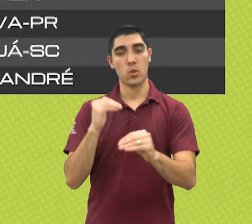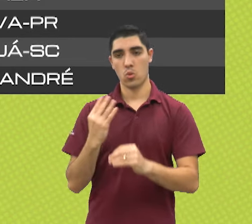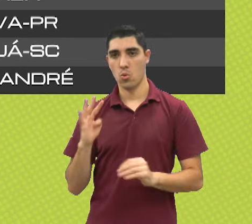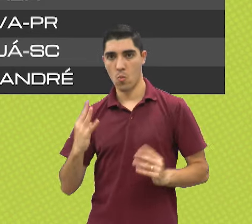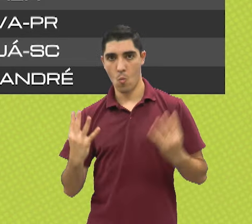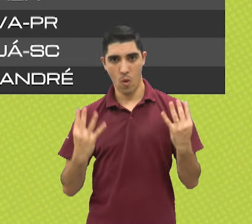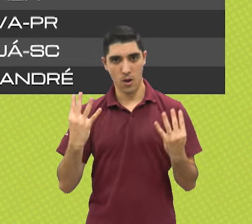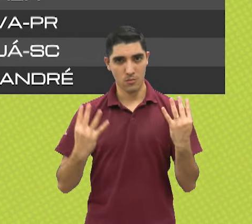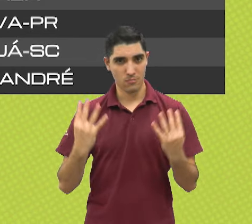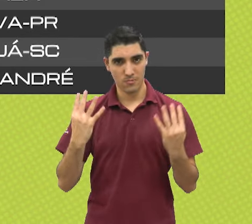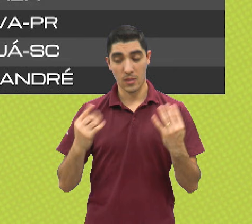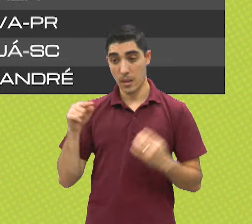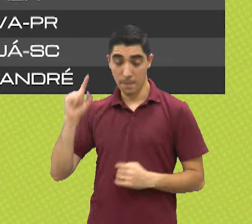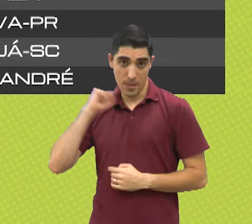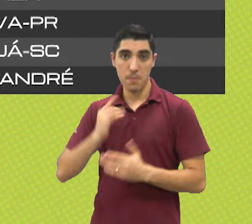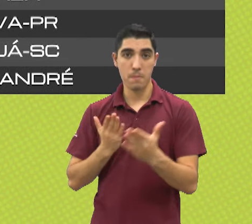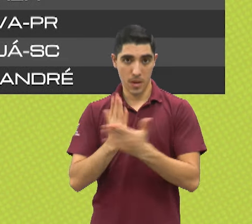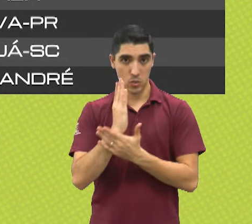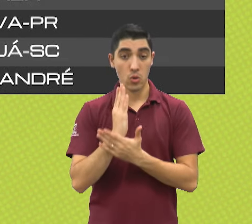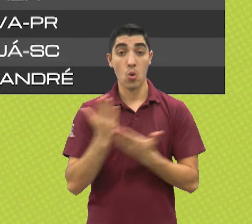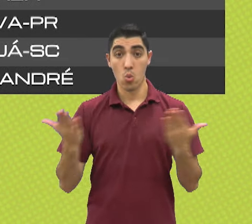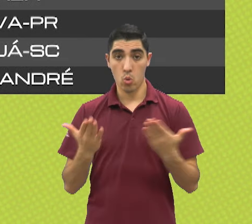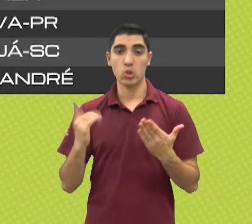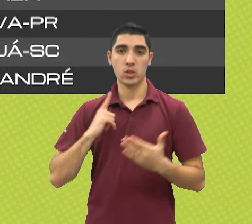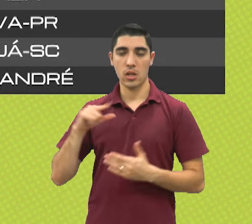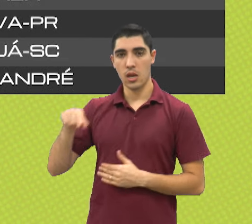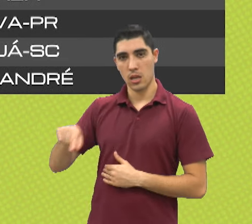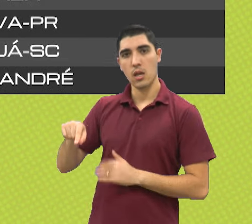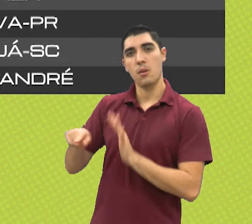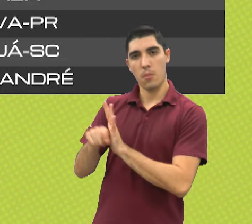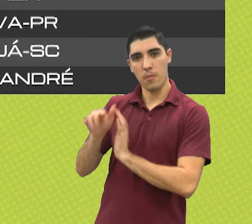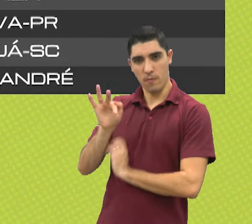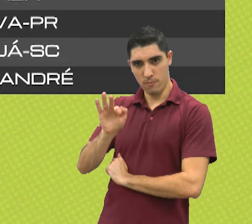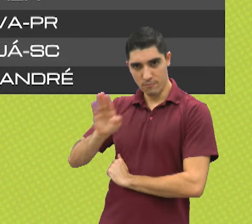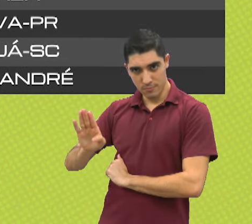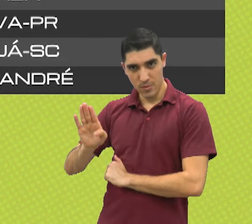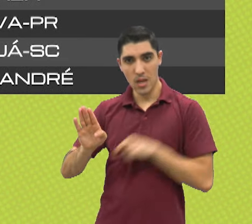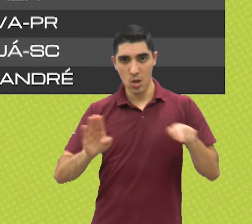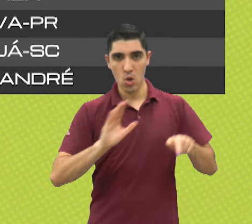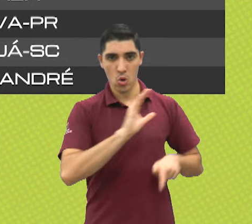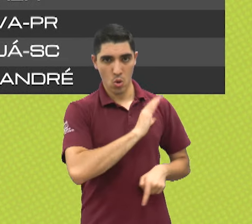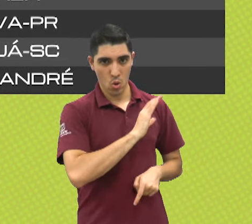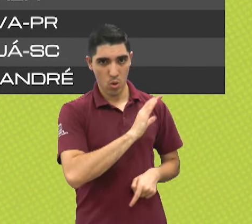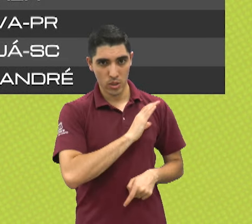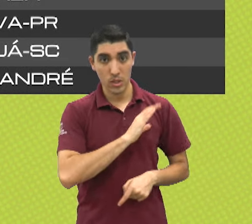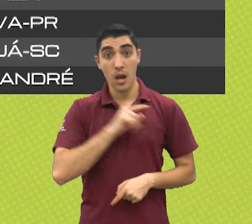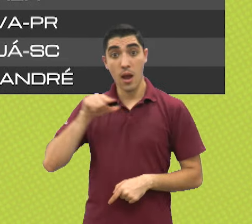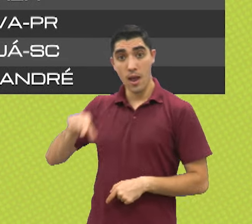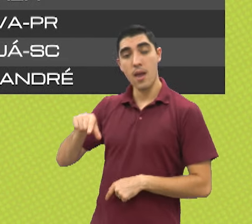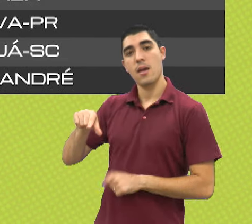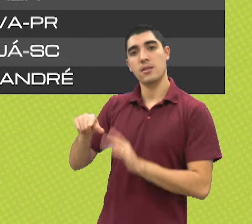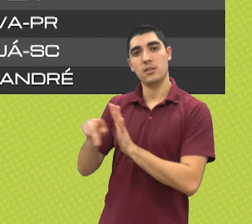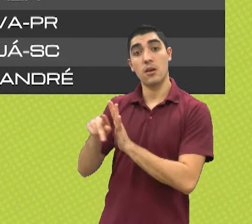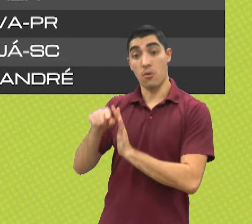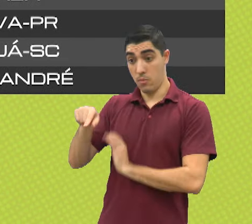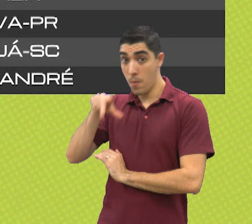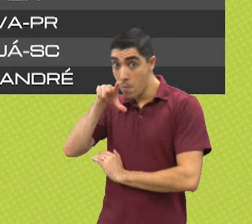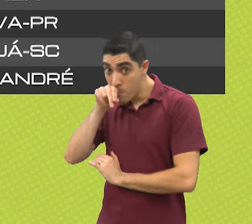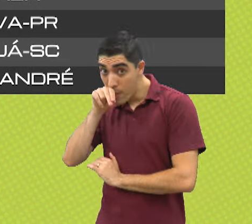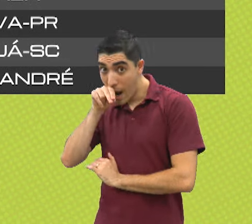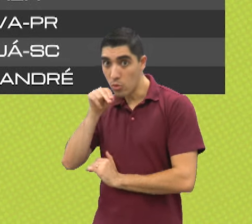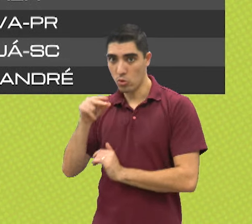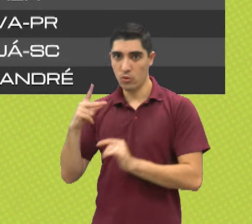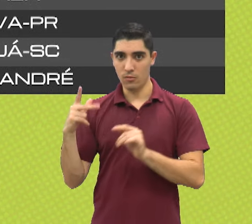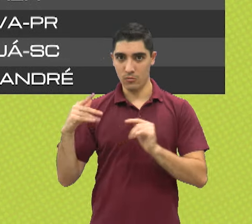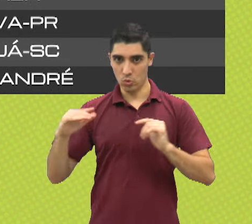Minas avança. Hoje teremos mais 2 jogos, o Pato Futsal contra o Corinthians, o Marreco enfrentando a equipe do Sorocaba. Amanhã o complemento da